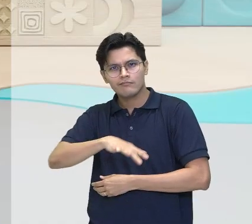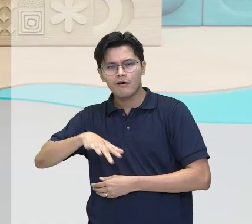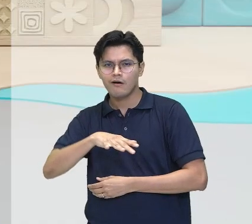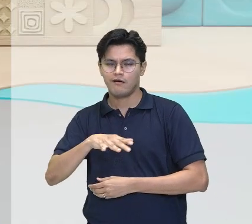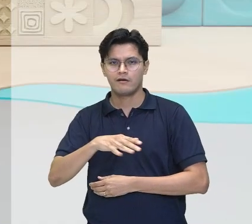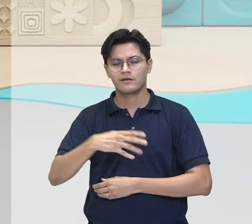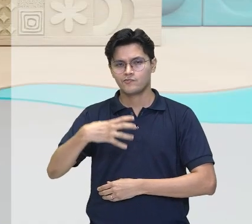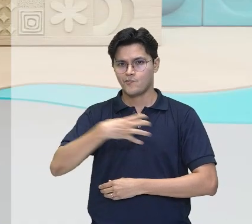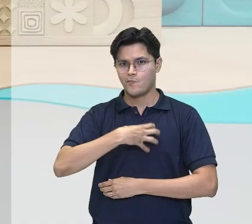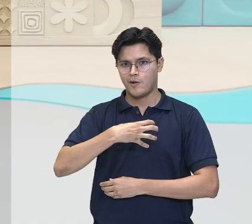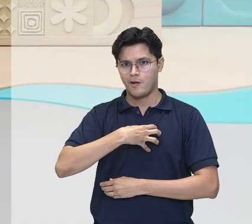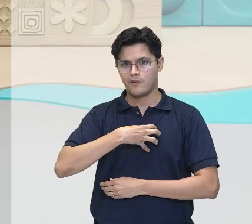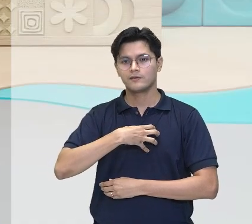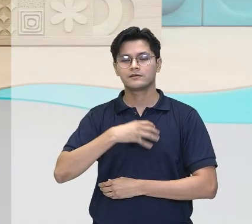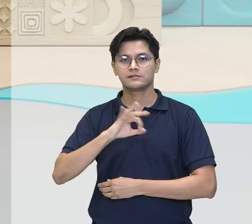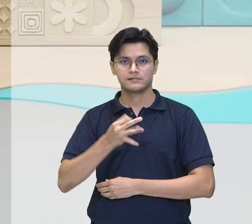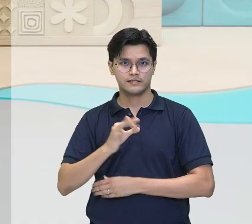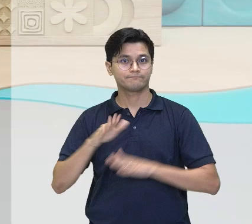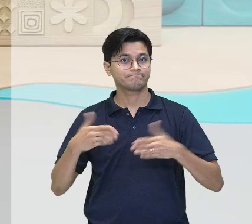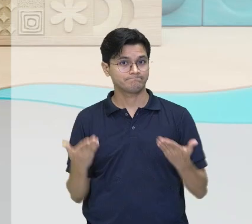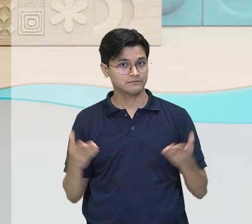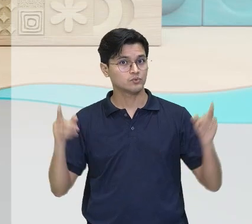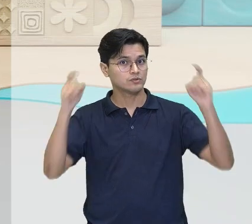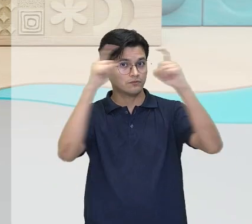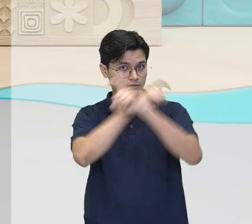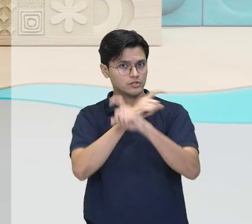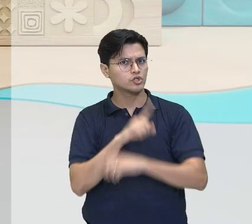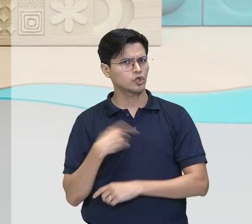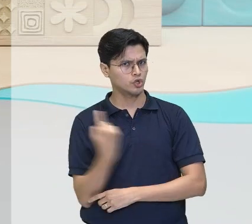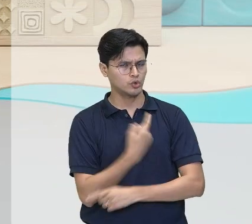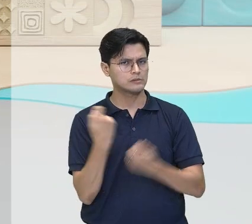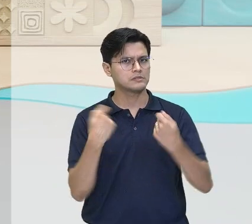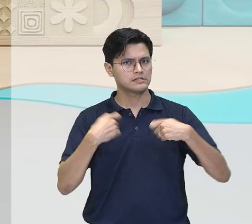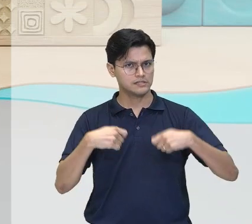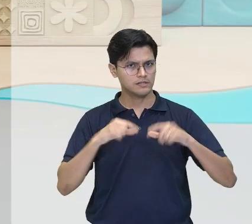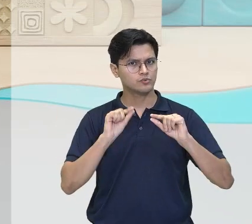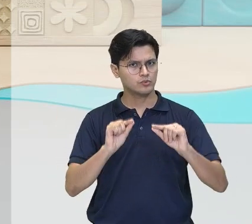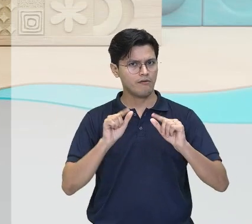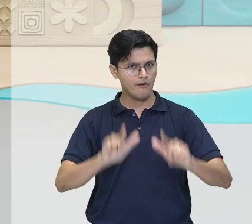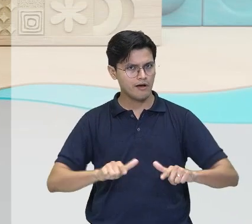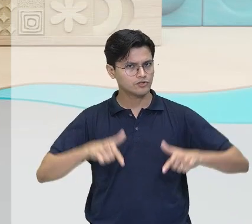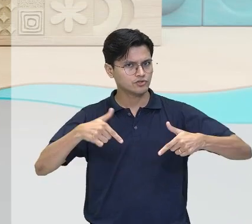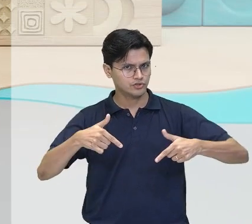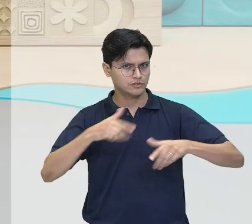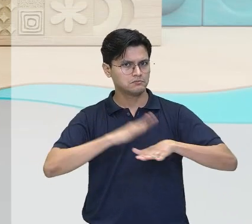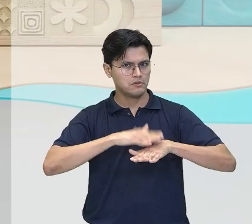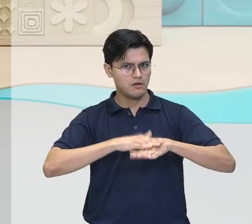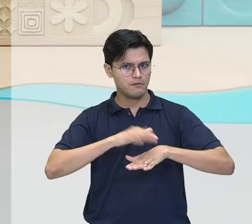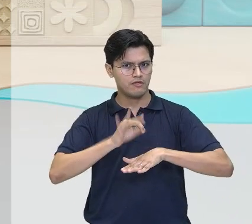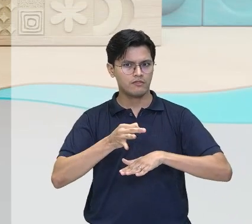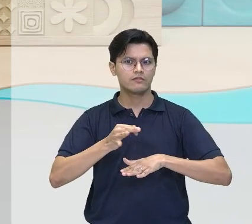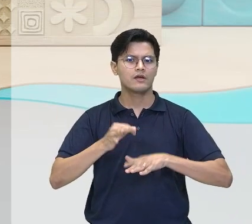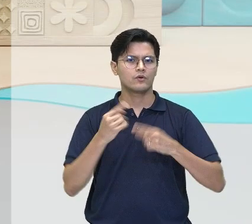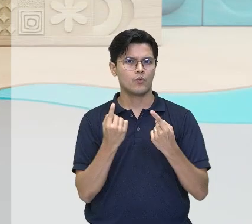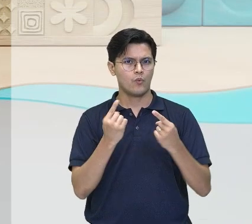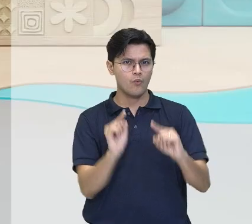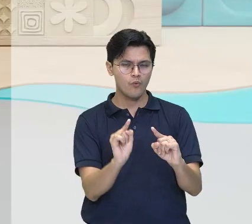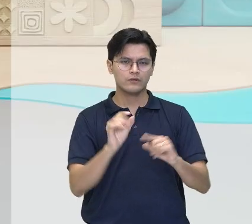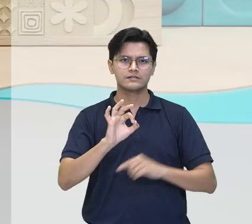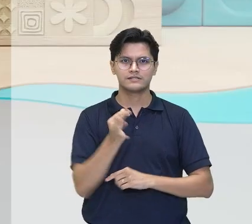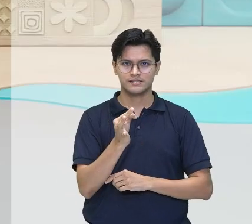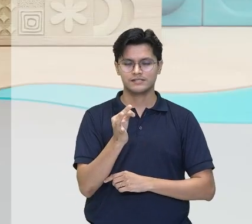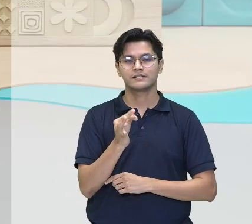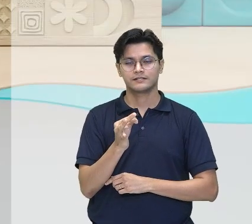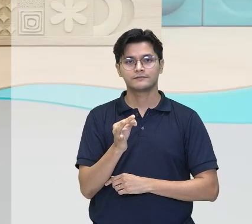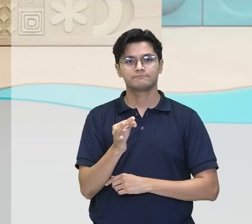que fazer a nossa parte, certo, gente? Então, vejam aí que a gente não está fazendo, porque o caso está só